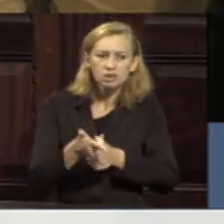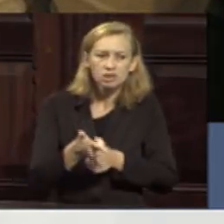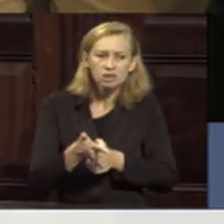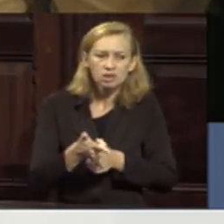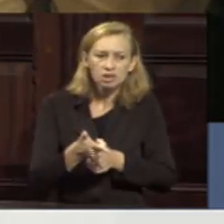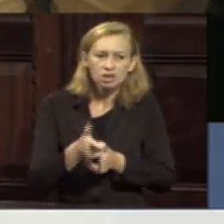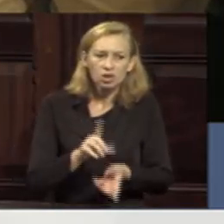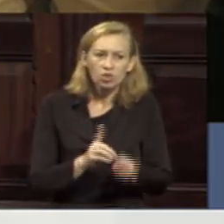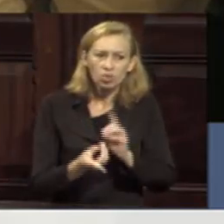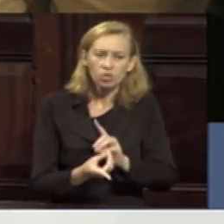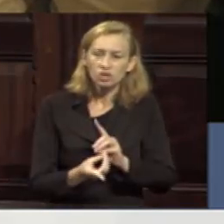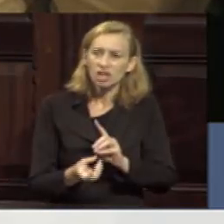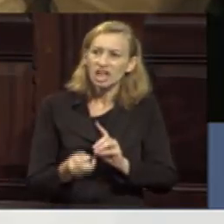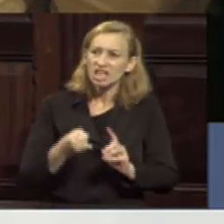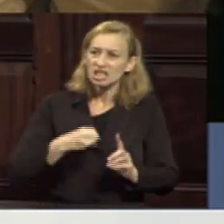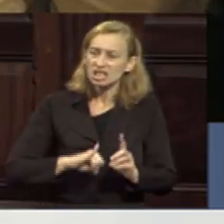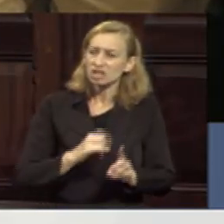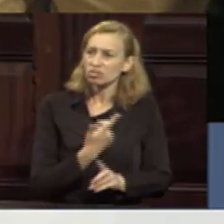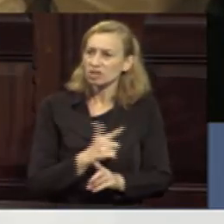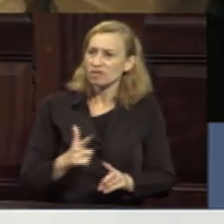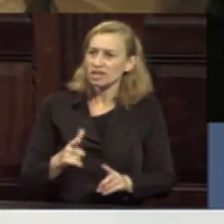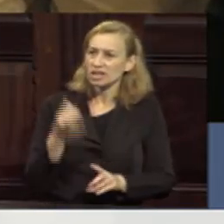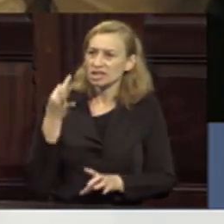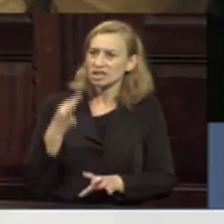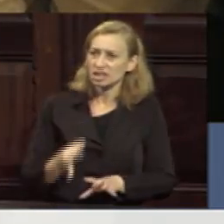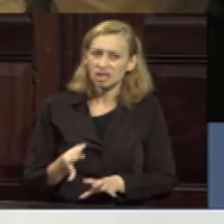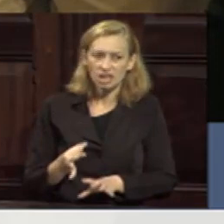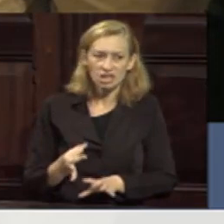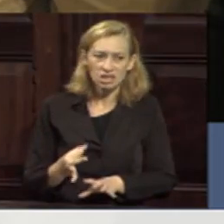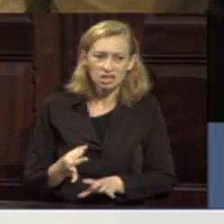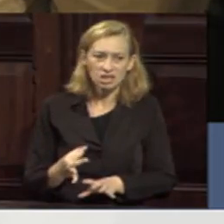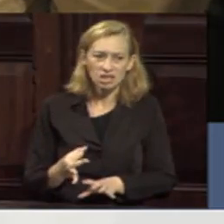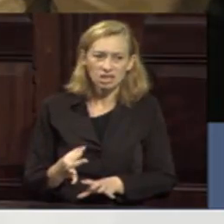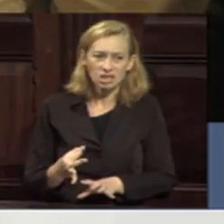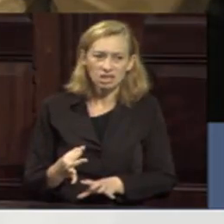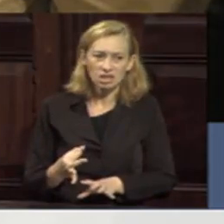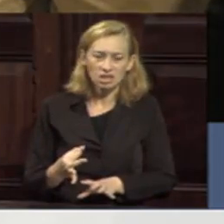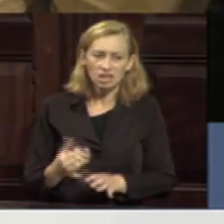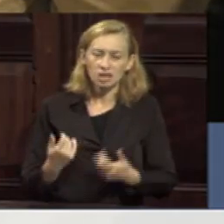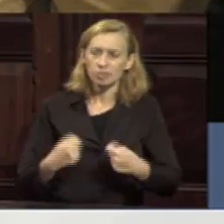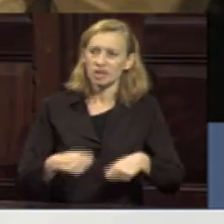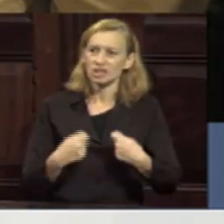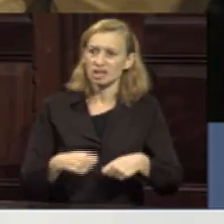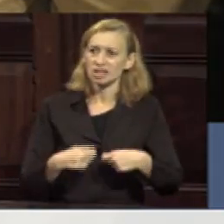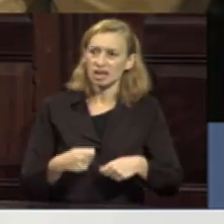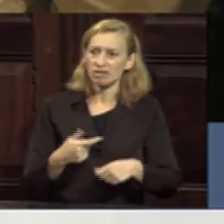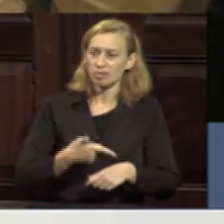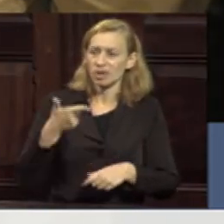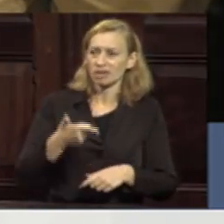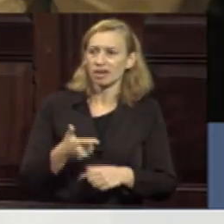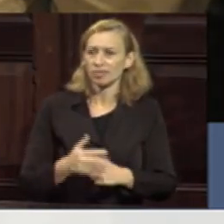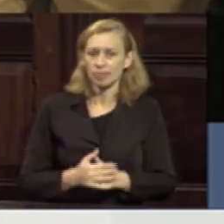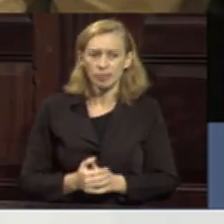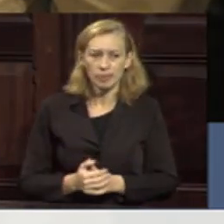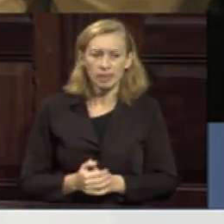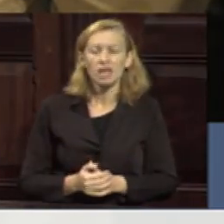se não tivesse a certeza da impunidade. E essa casa precisa